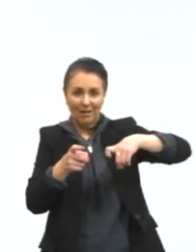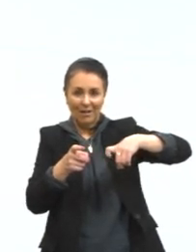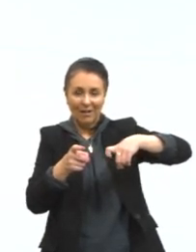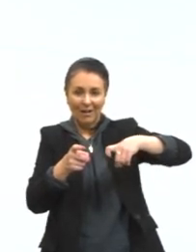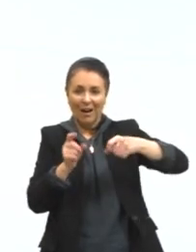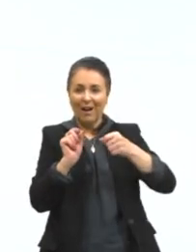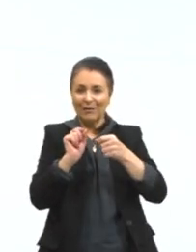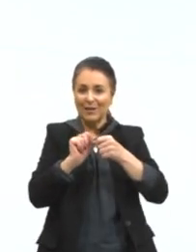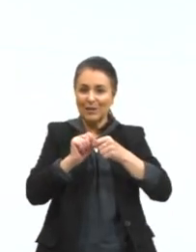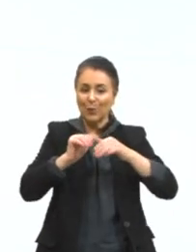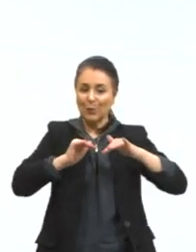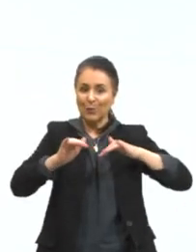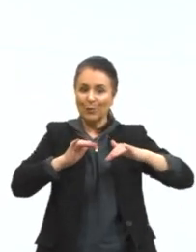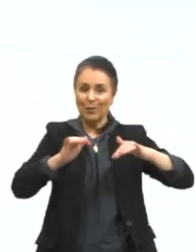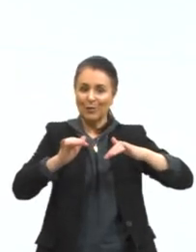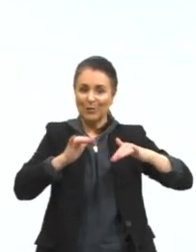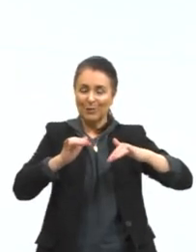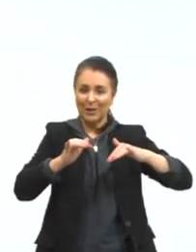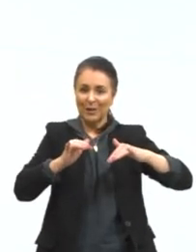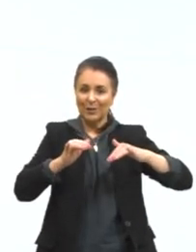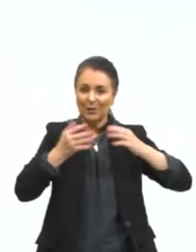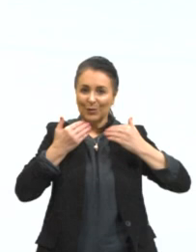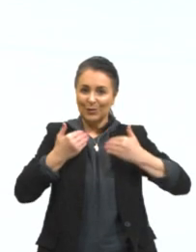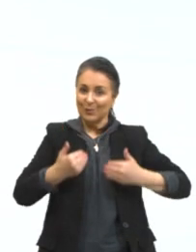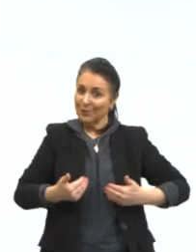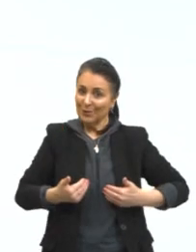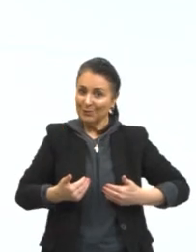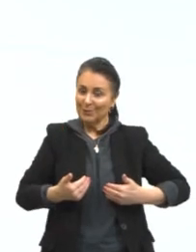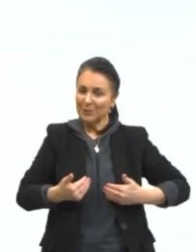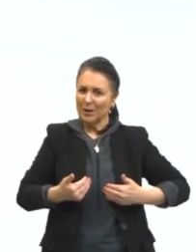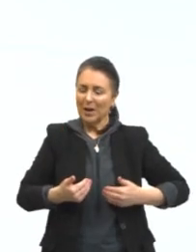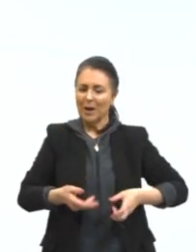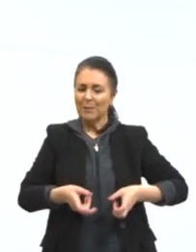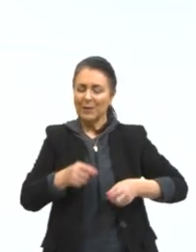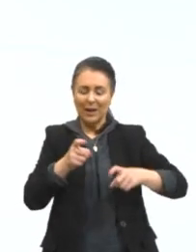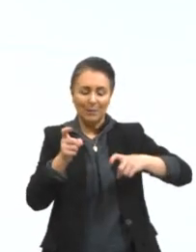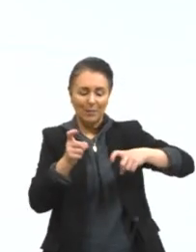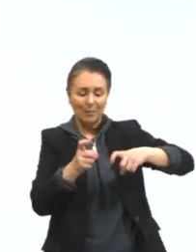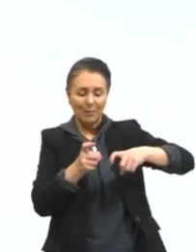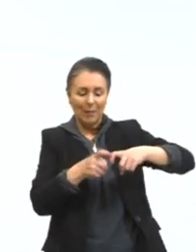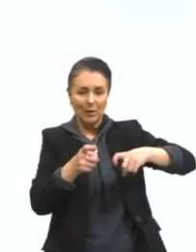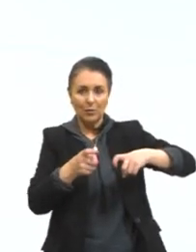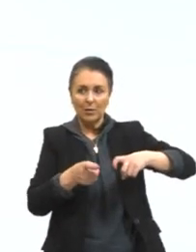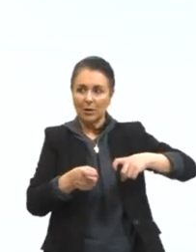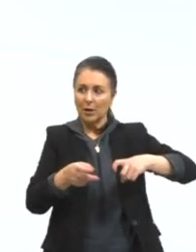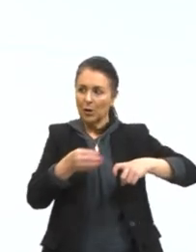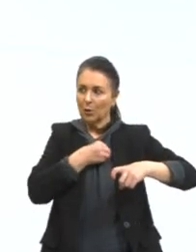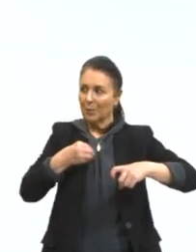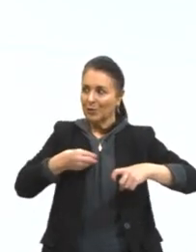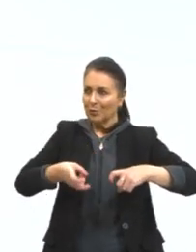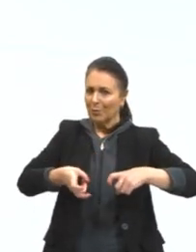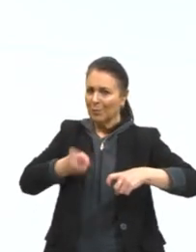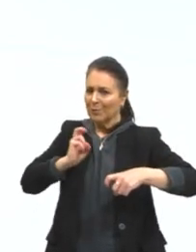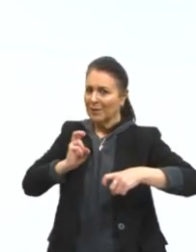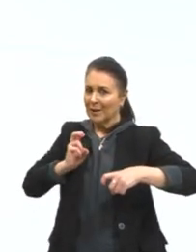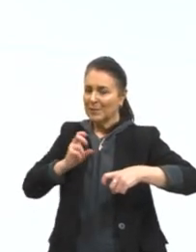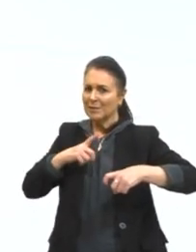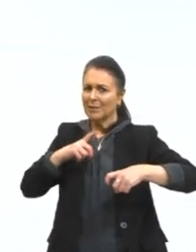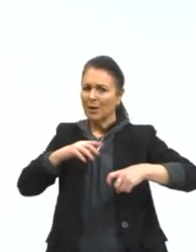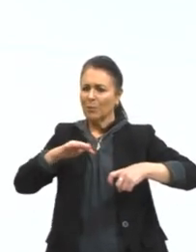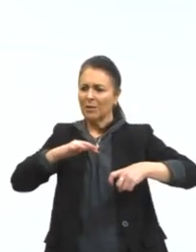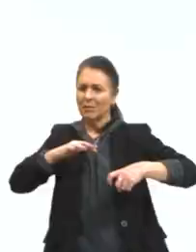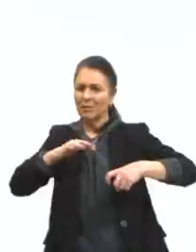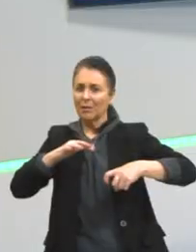né para na parte anterior para ver se ele vai ter reação e a